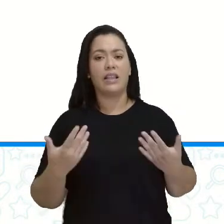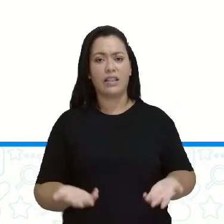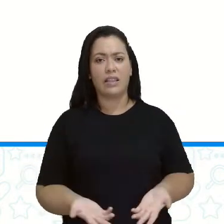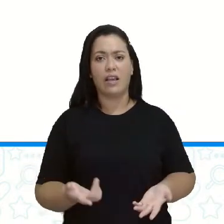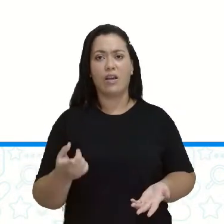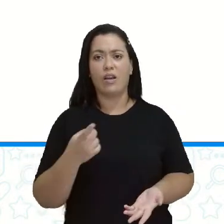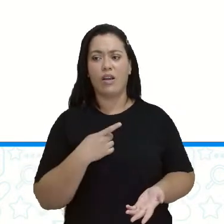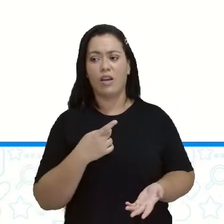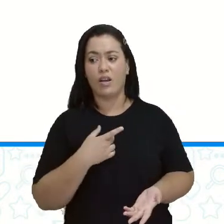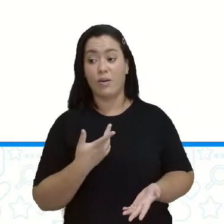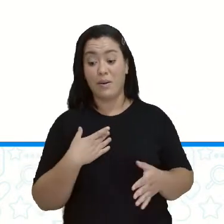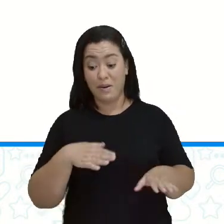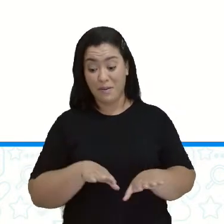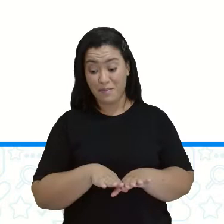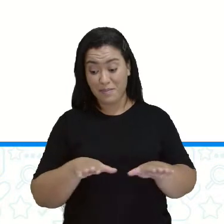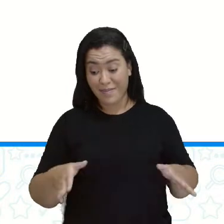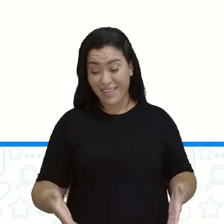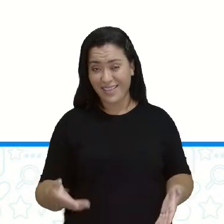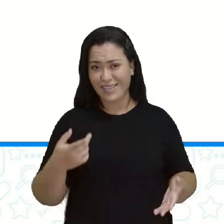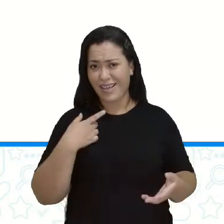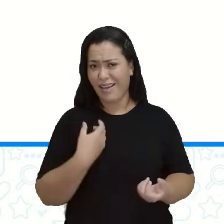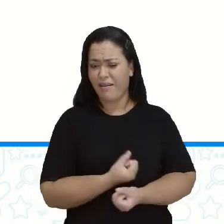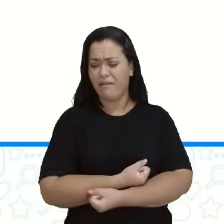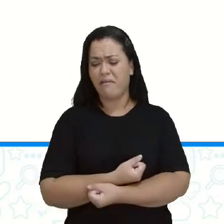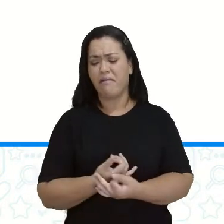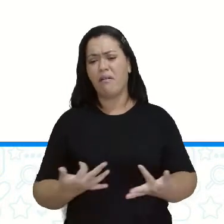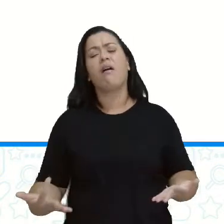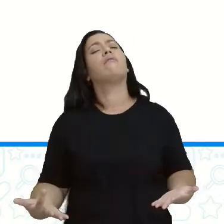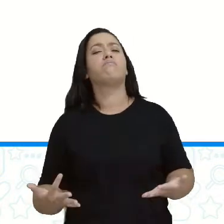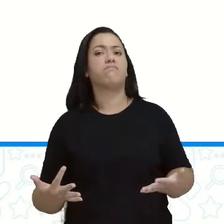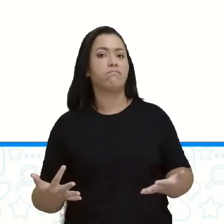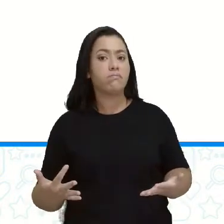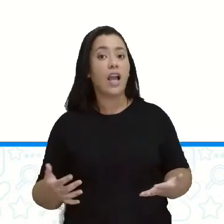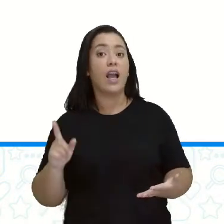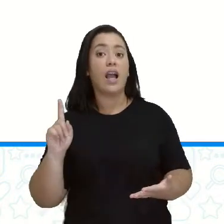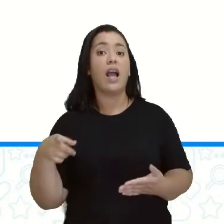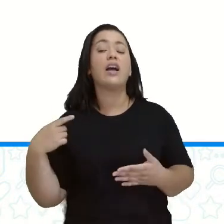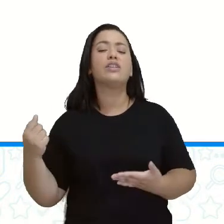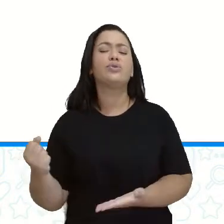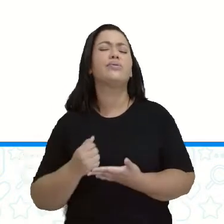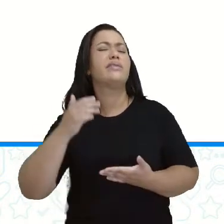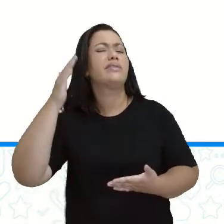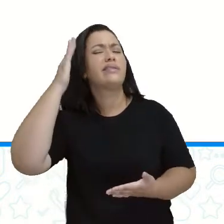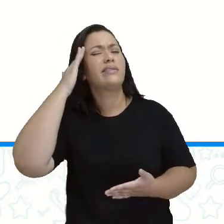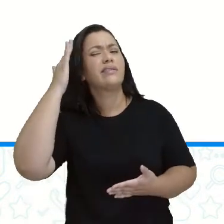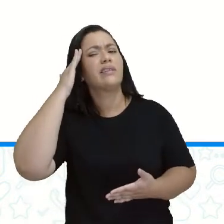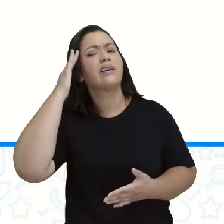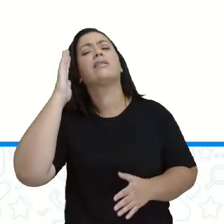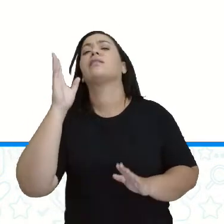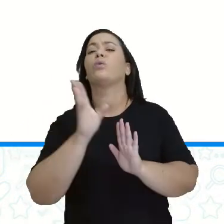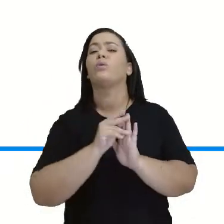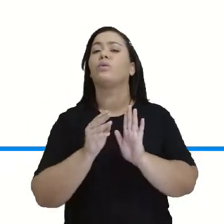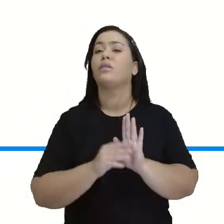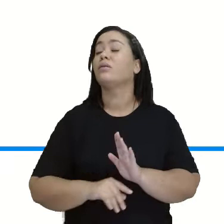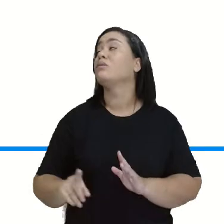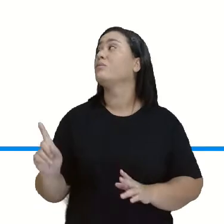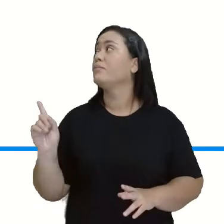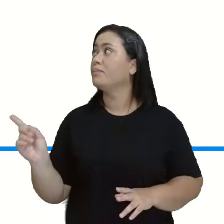eu trouxe aqui na minha mesa vários materiais que vai nos ajudar a entender um pouco esse conteúdo,